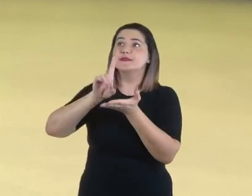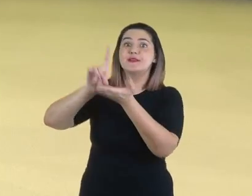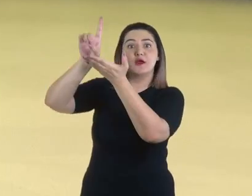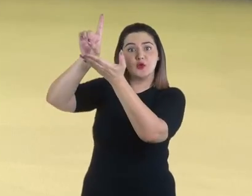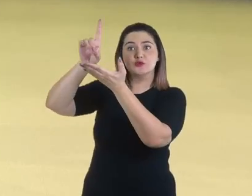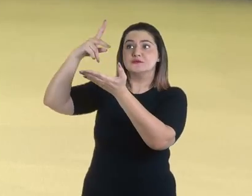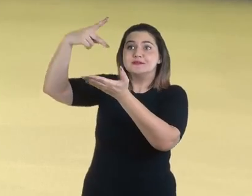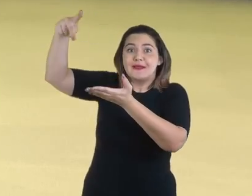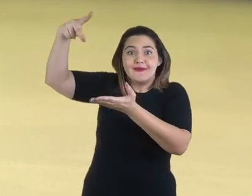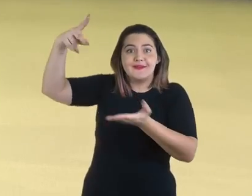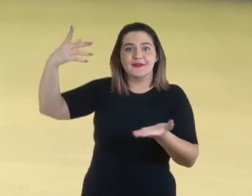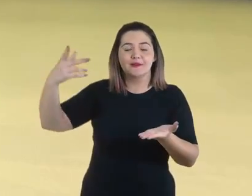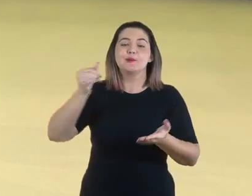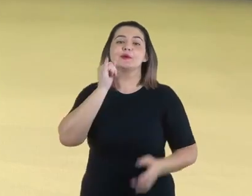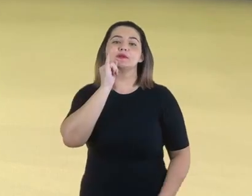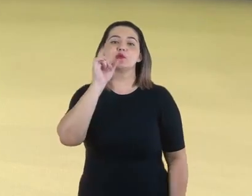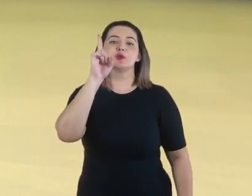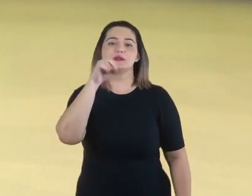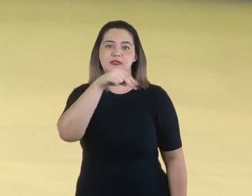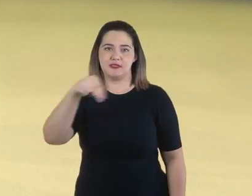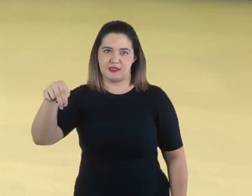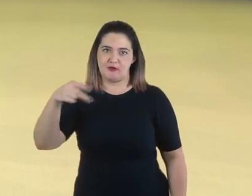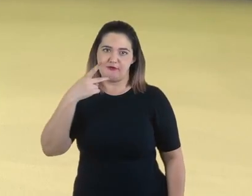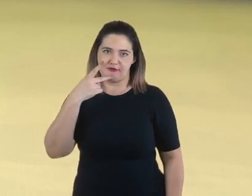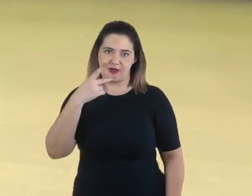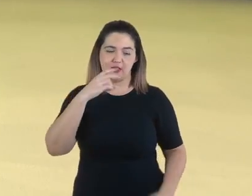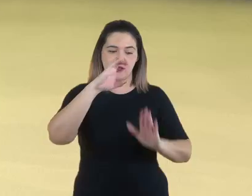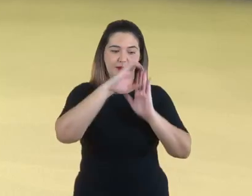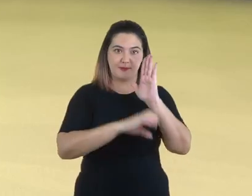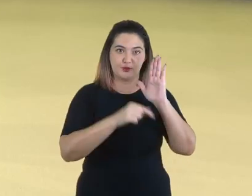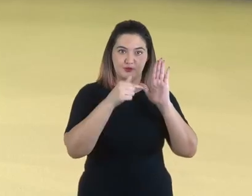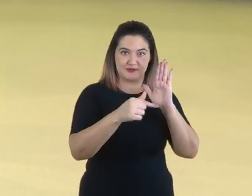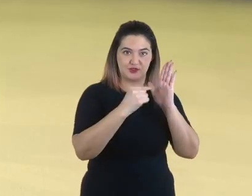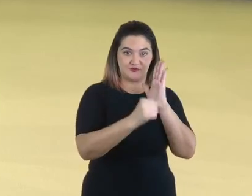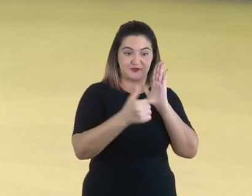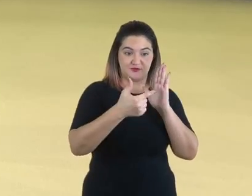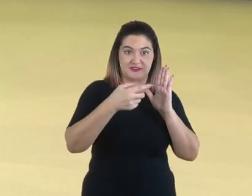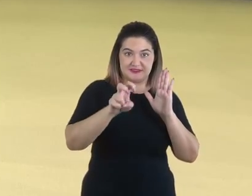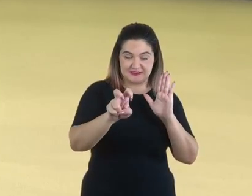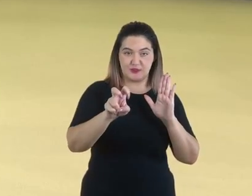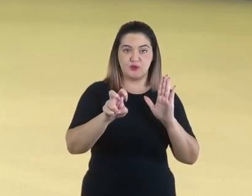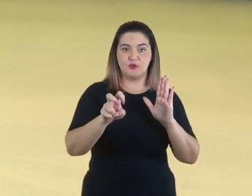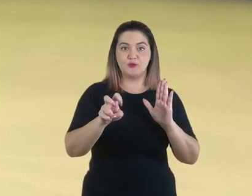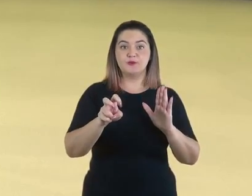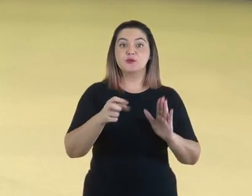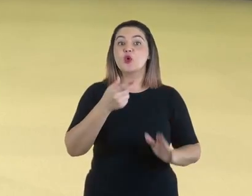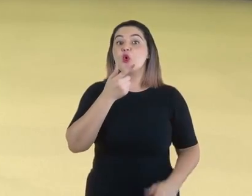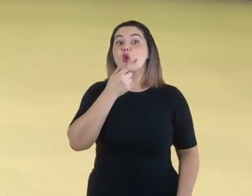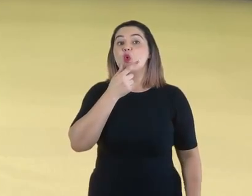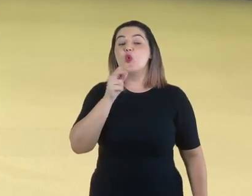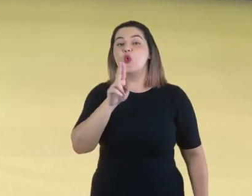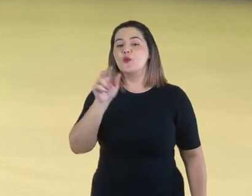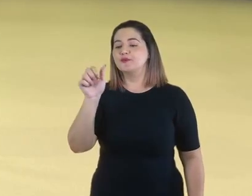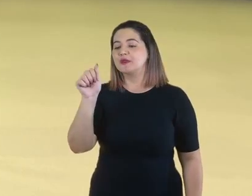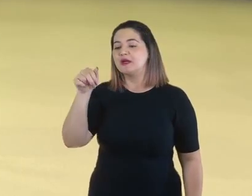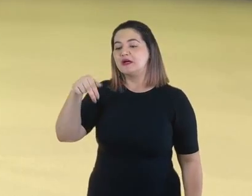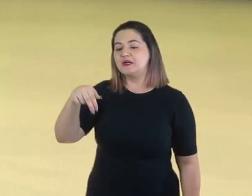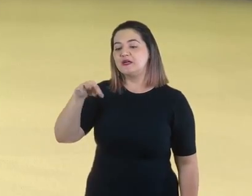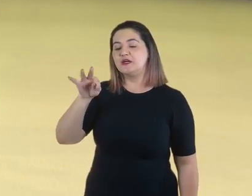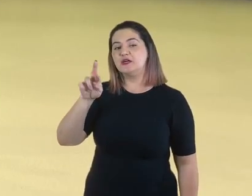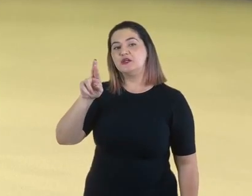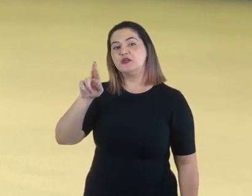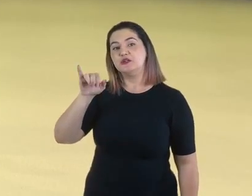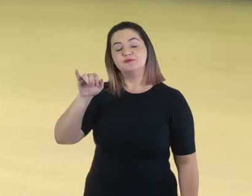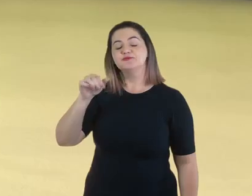Deus. Ou seja, quando Daniel fala, no capítulo 7, verso 25, que o anticristo, o pequeno chifre, mudaria